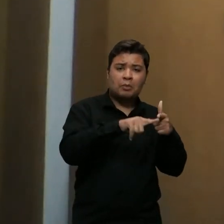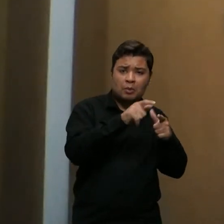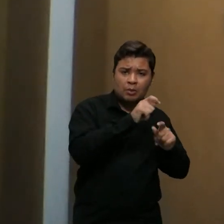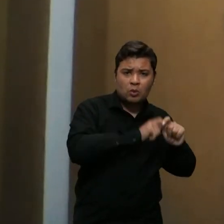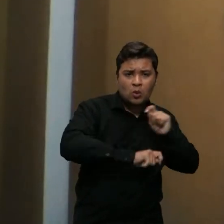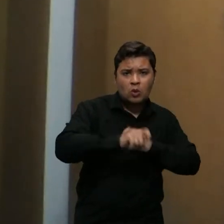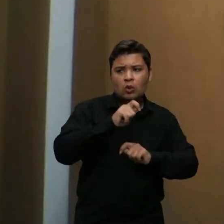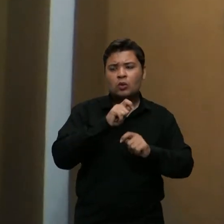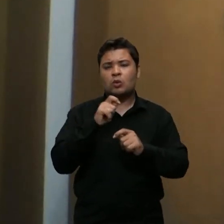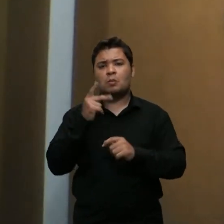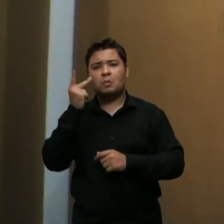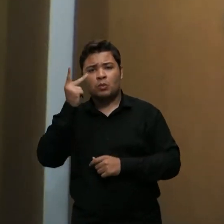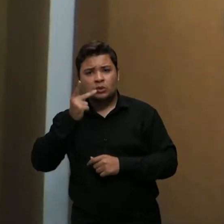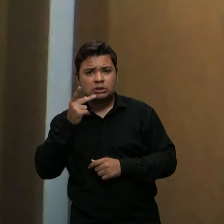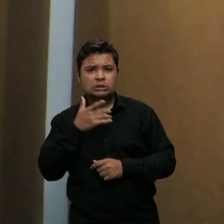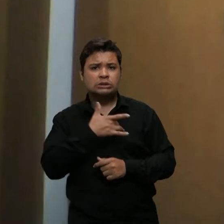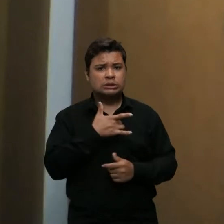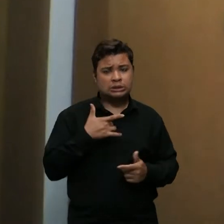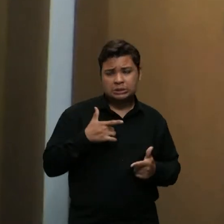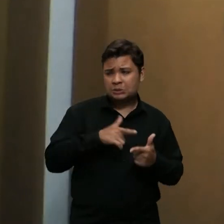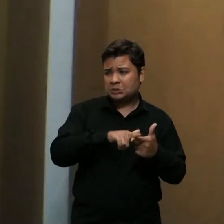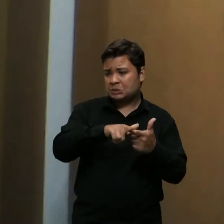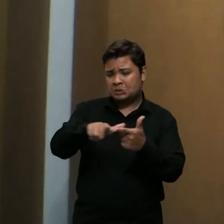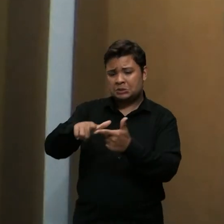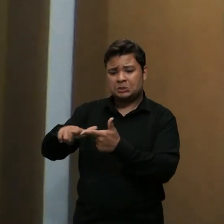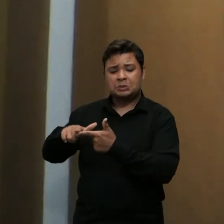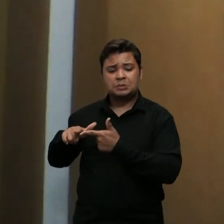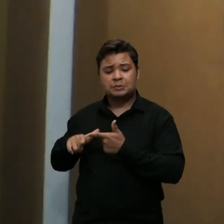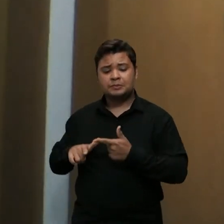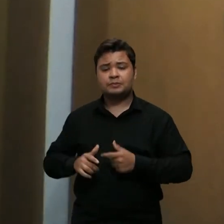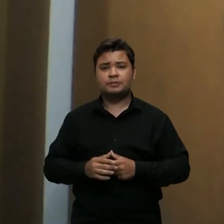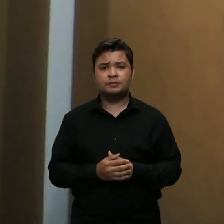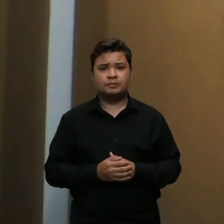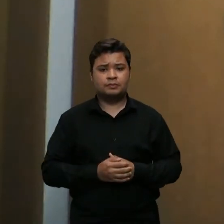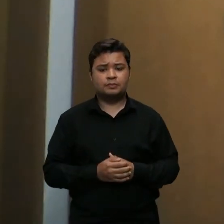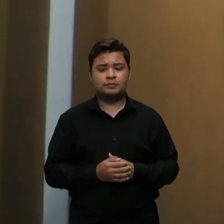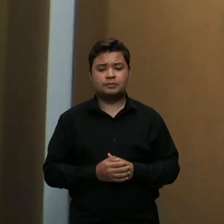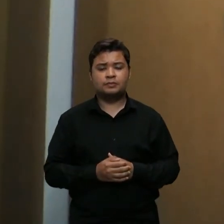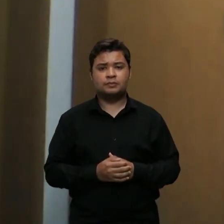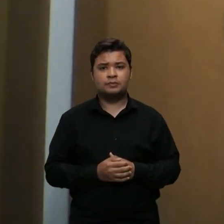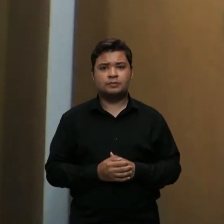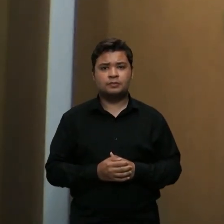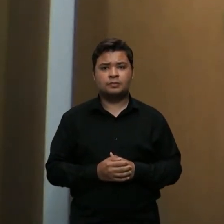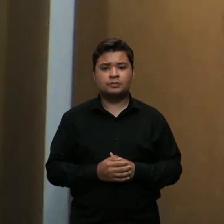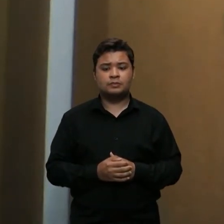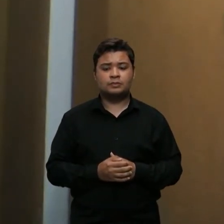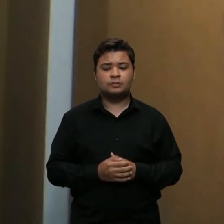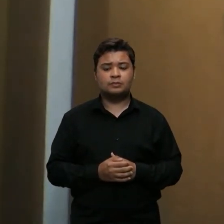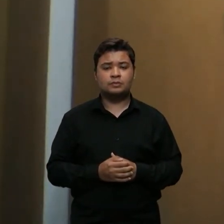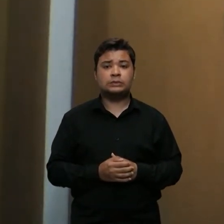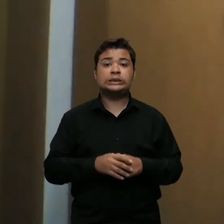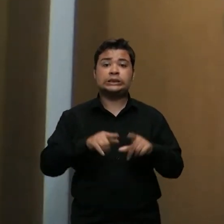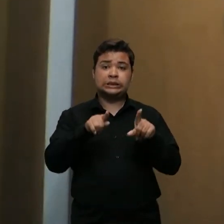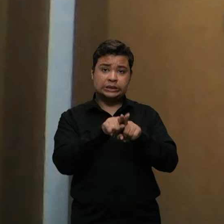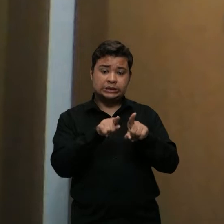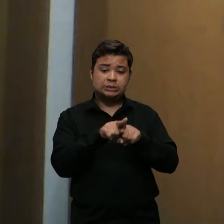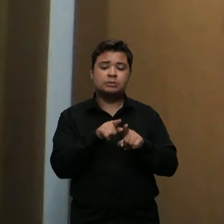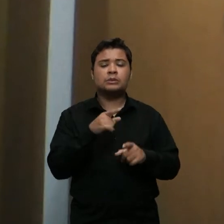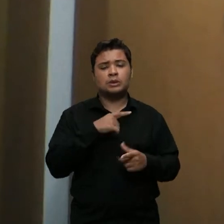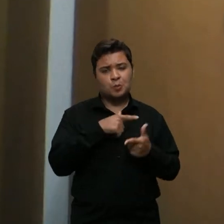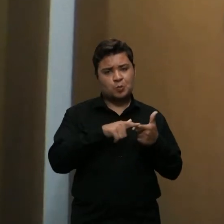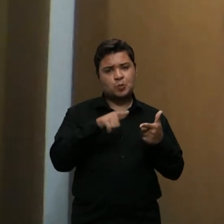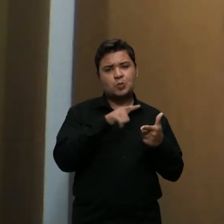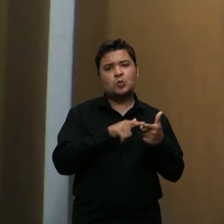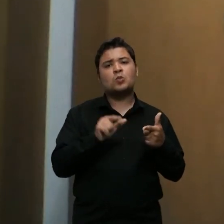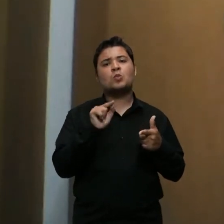políticas, sanitárias, inclusive tem-se aí uma problemática que é colocada de